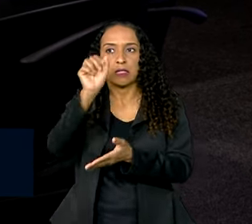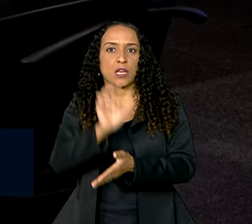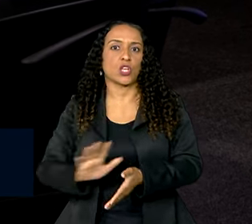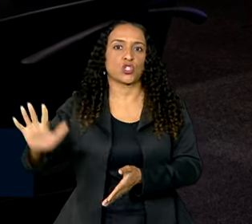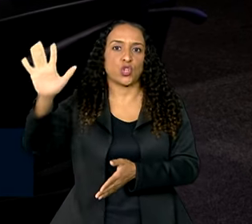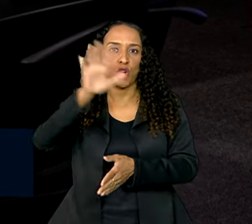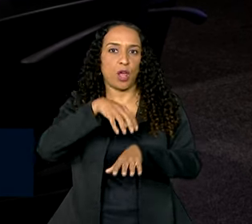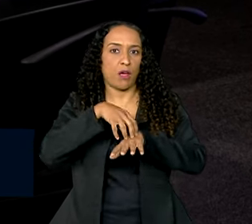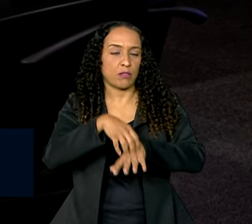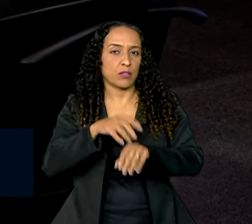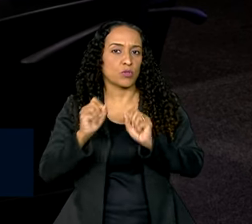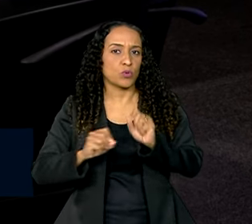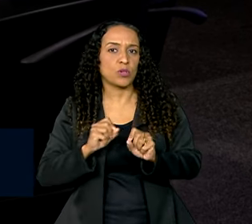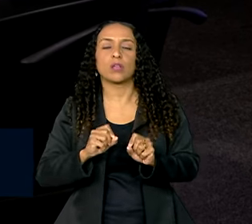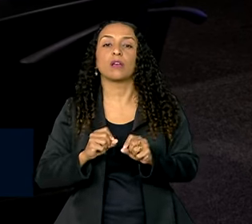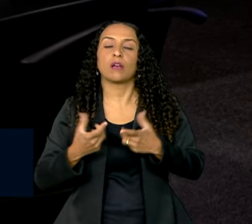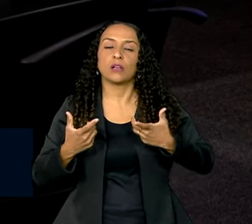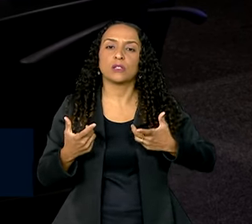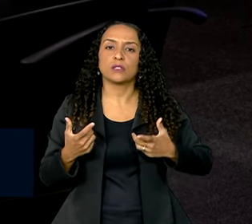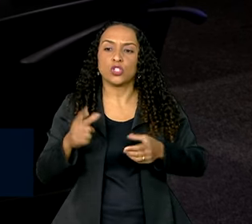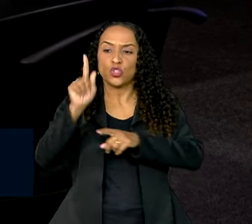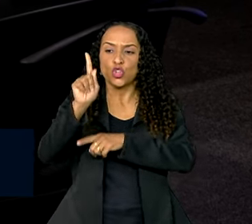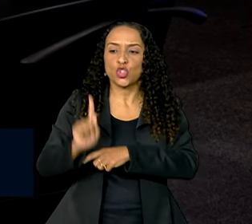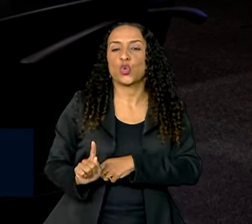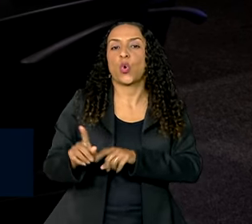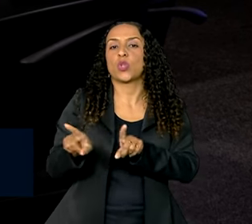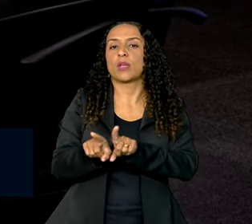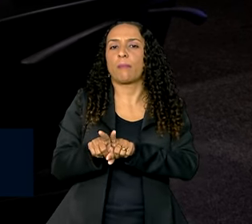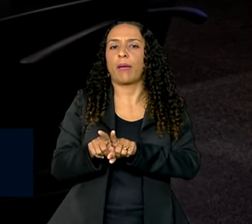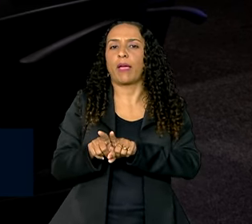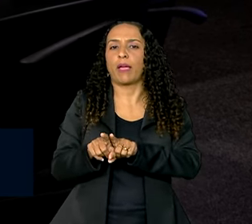Nacional de Trânsito, com os gestores públicos na ponta,